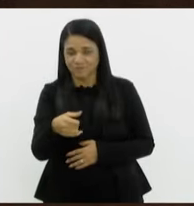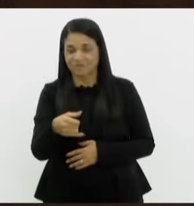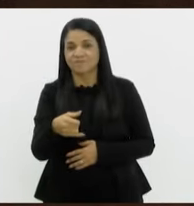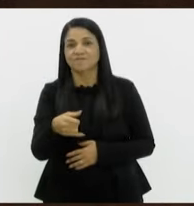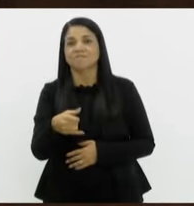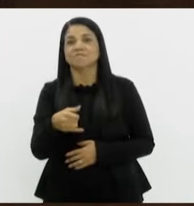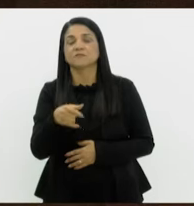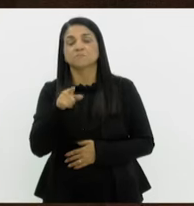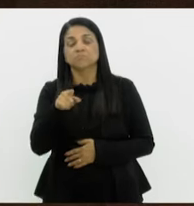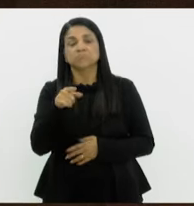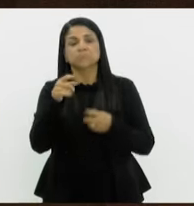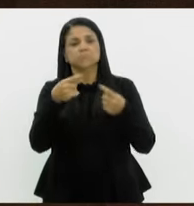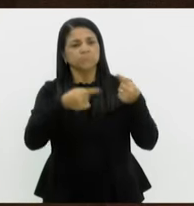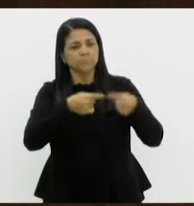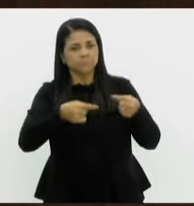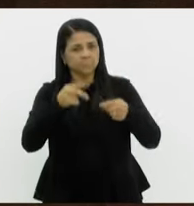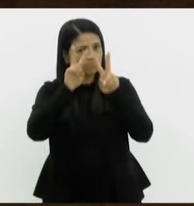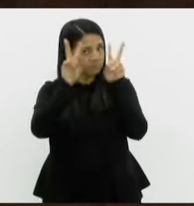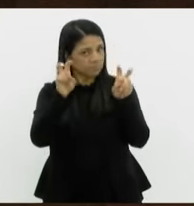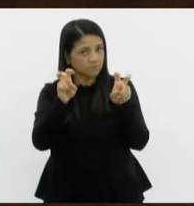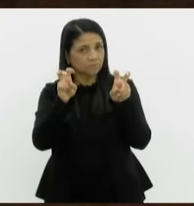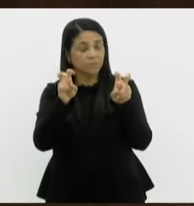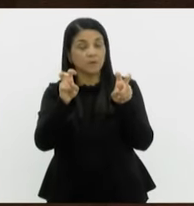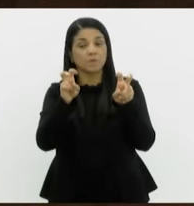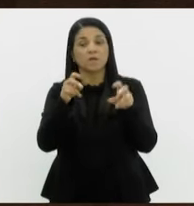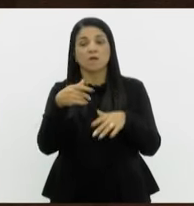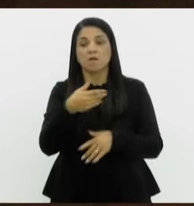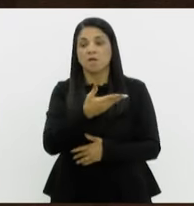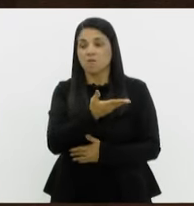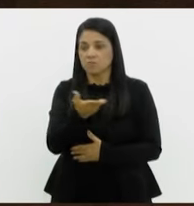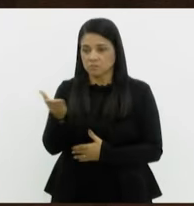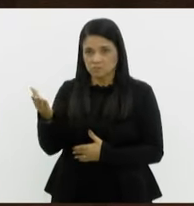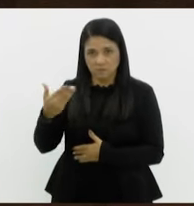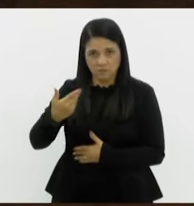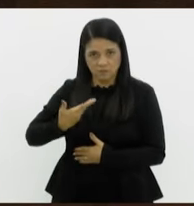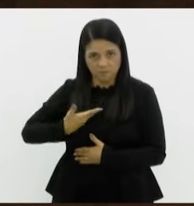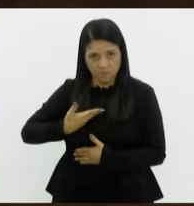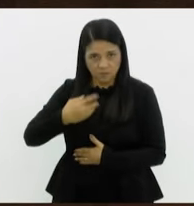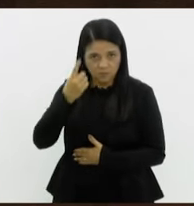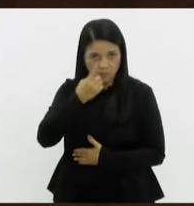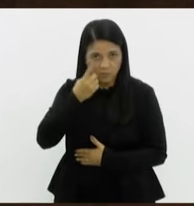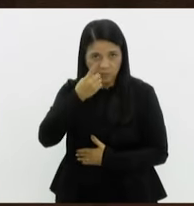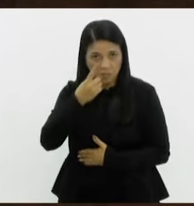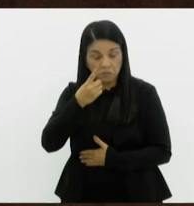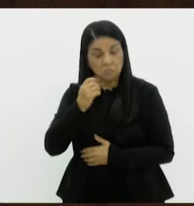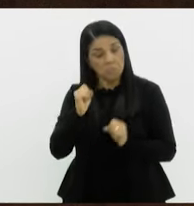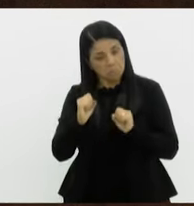levou uma questão aos colegas e poderia ter feito apenas